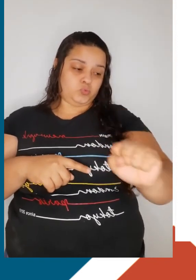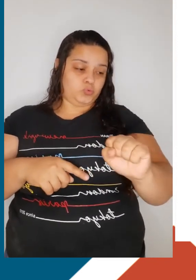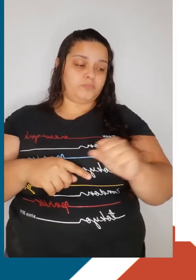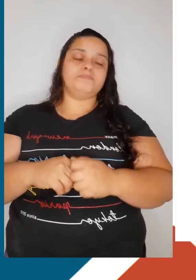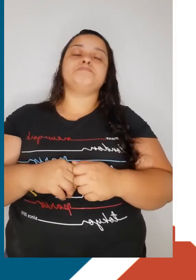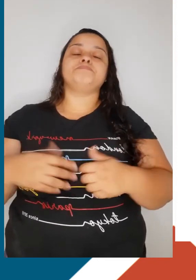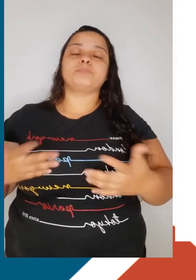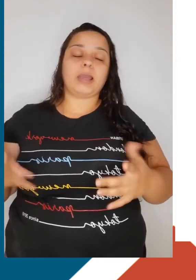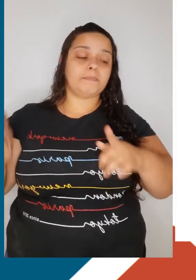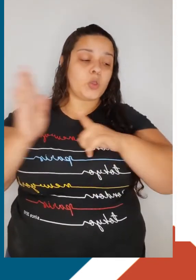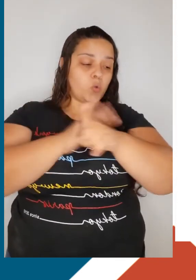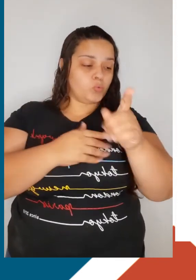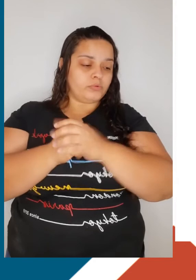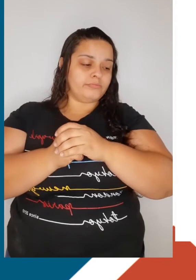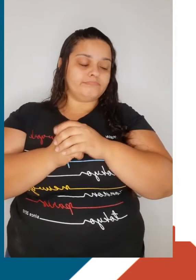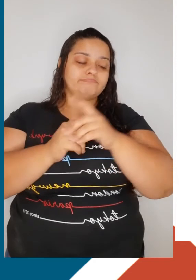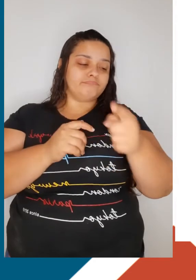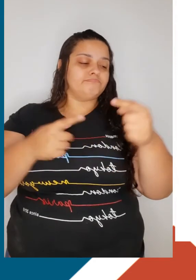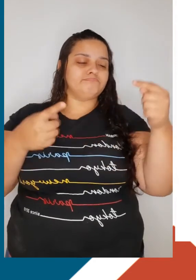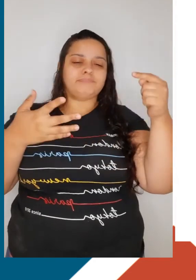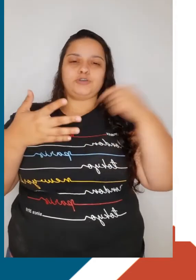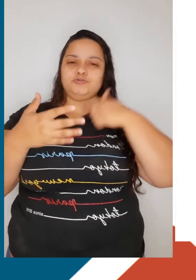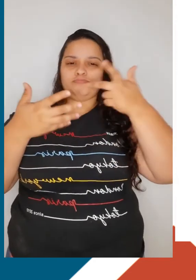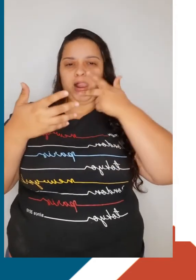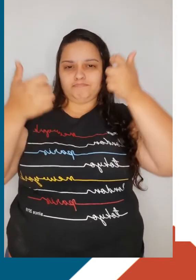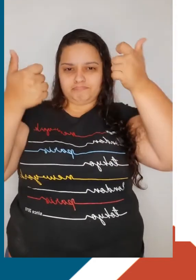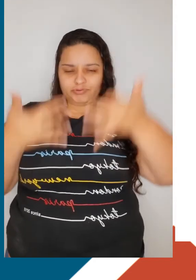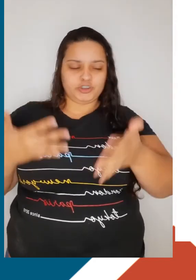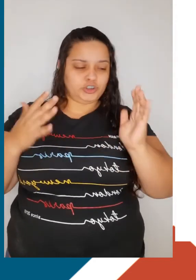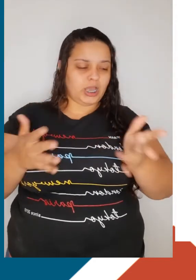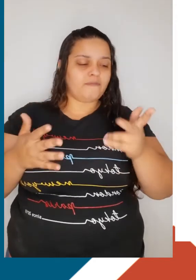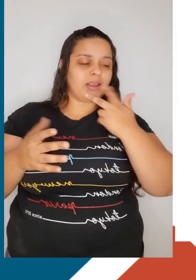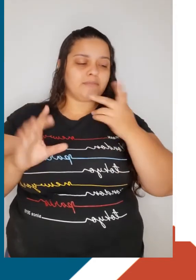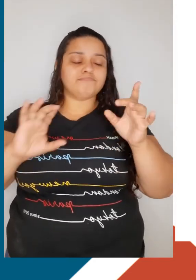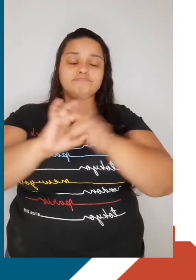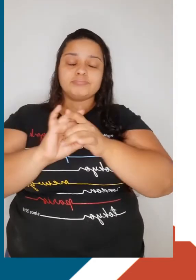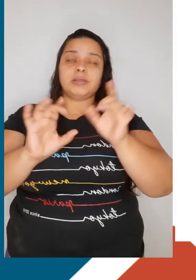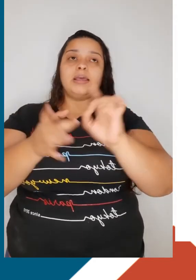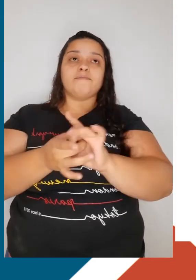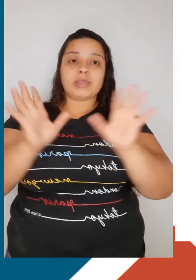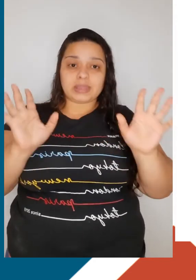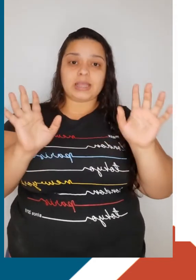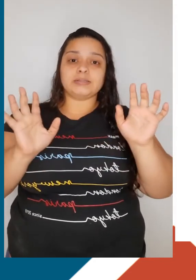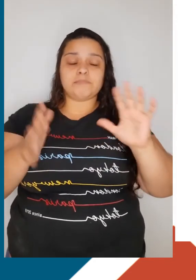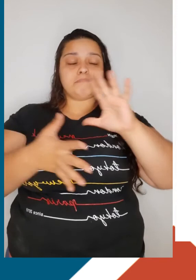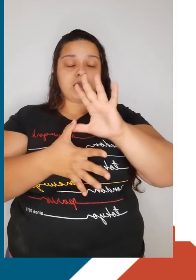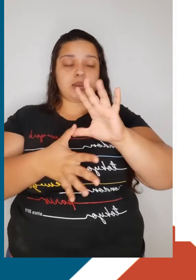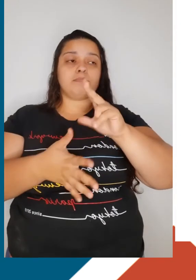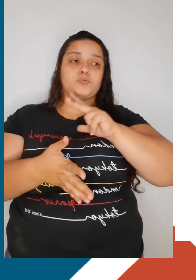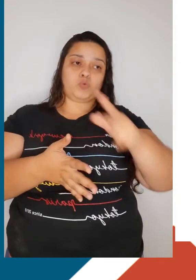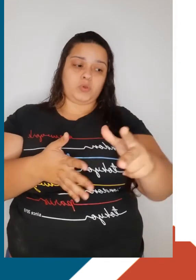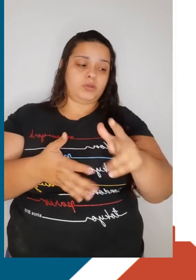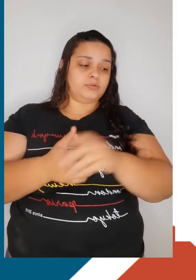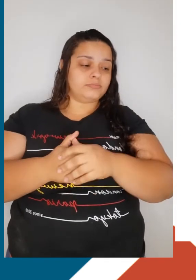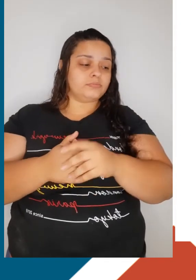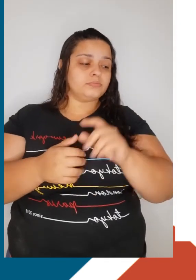1808. E aí o enunciado diz: os fatos apresentados se relacionam ao processo de independência da América Portuguesa, por